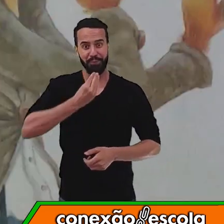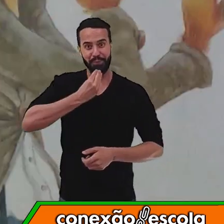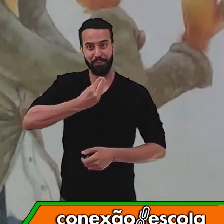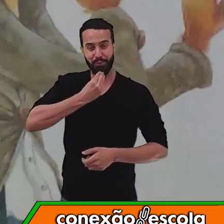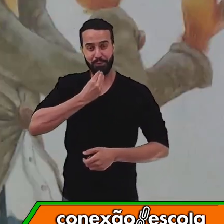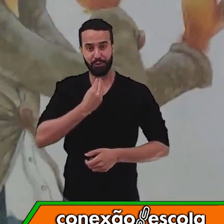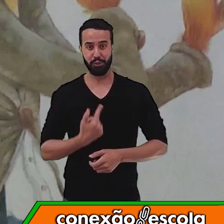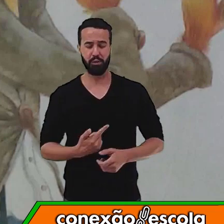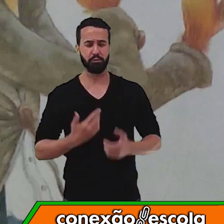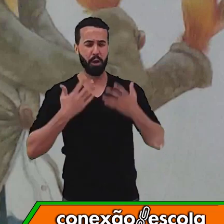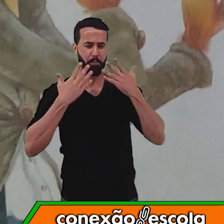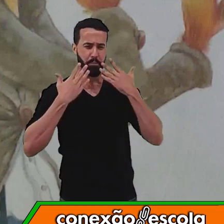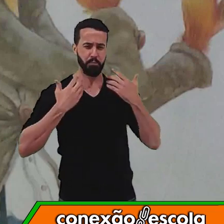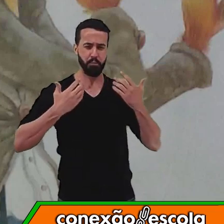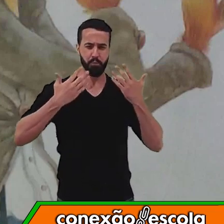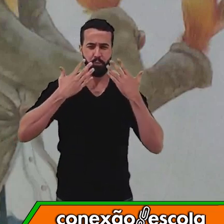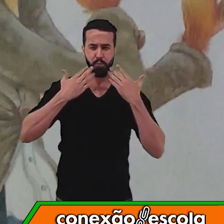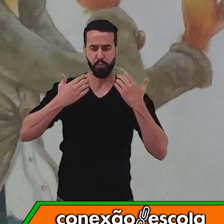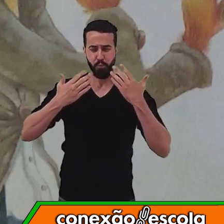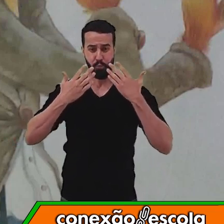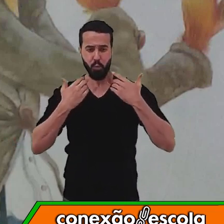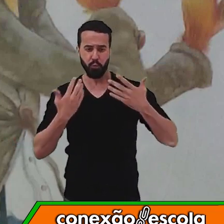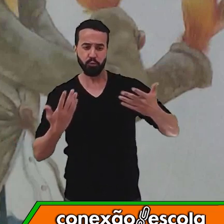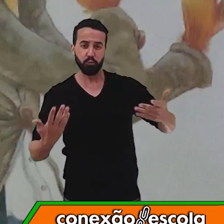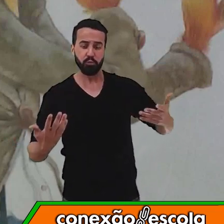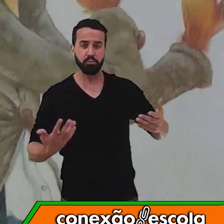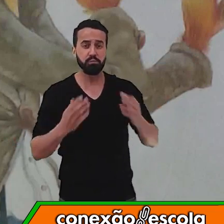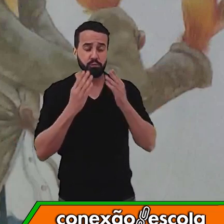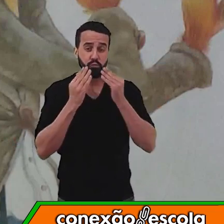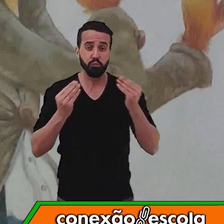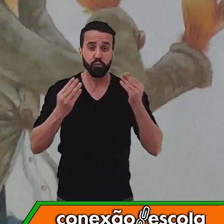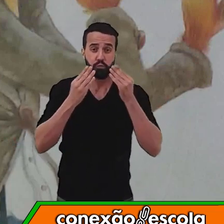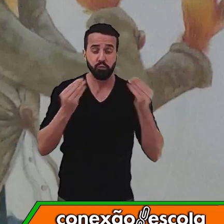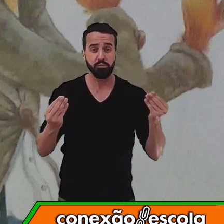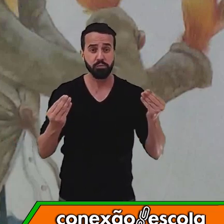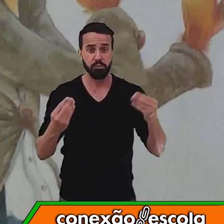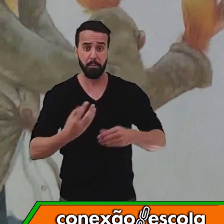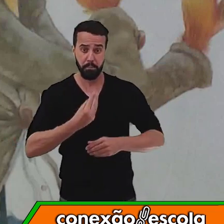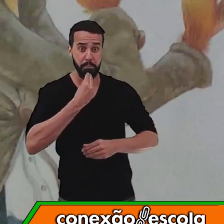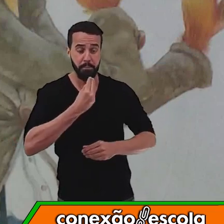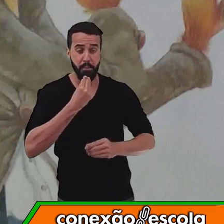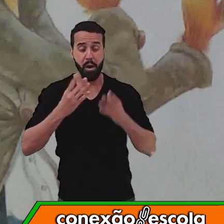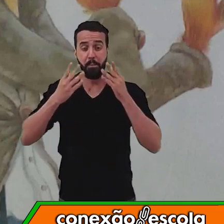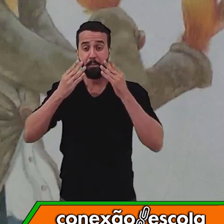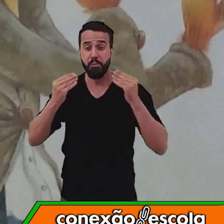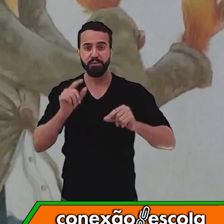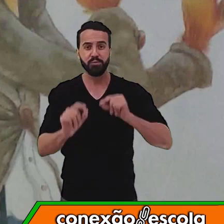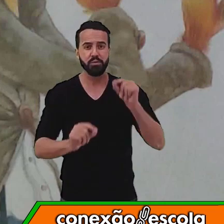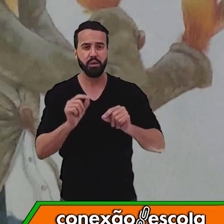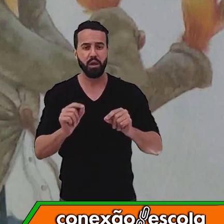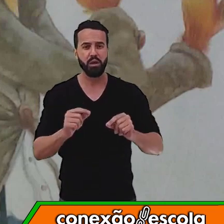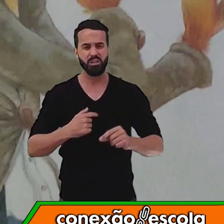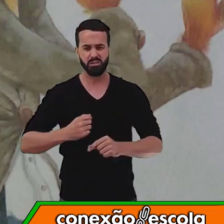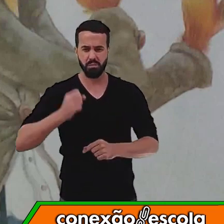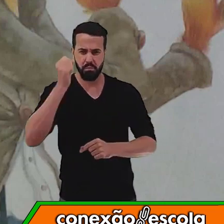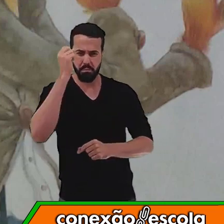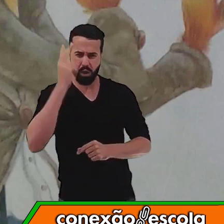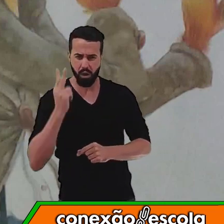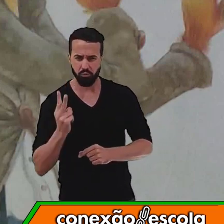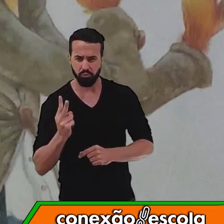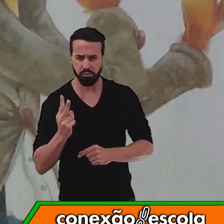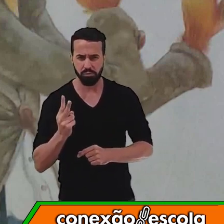ser o Senhor Raposo? Se Pinóquio fosse o Senhor Raposo, seria